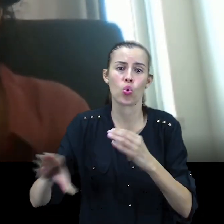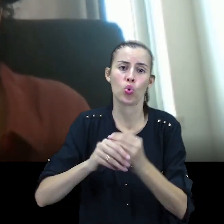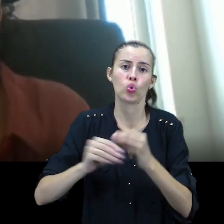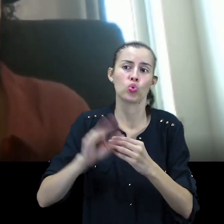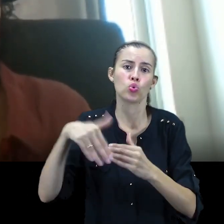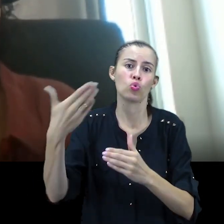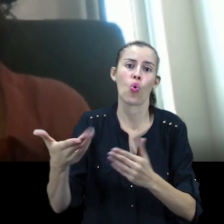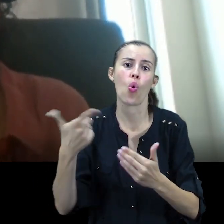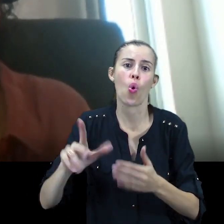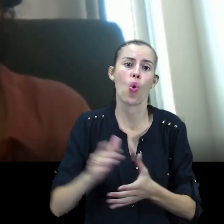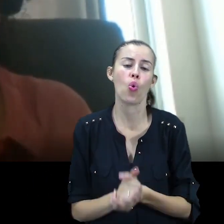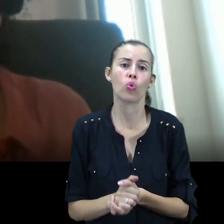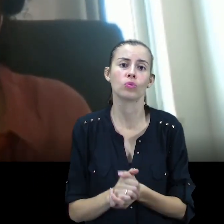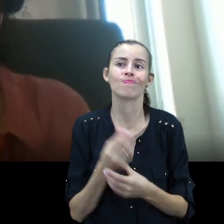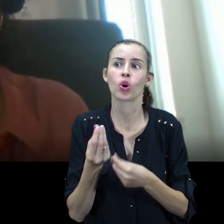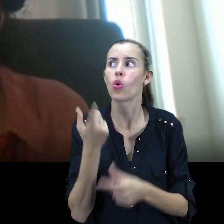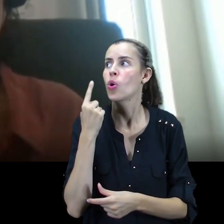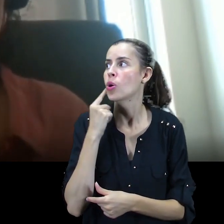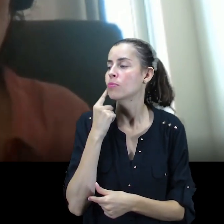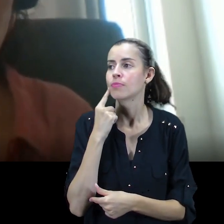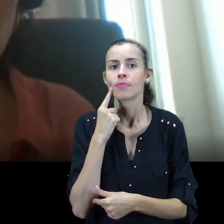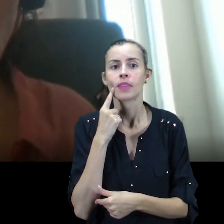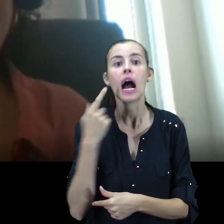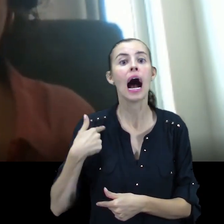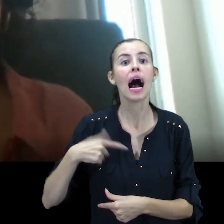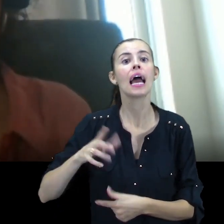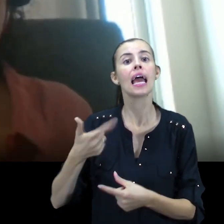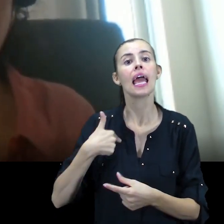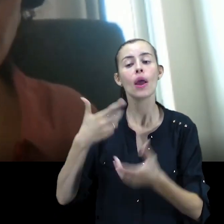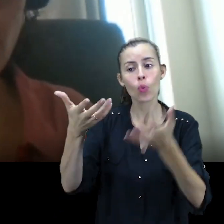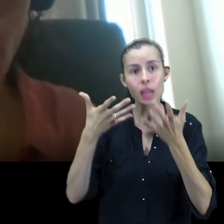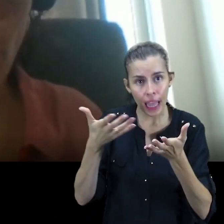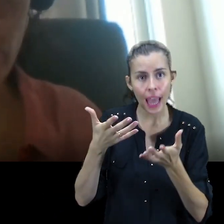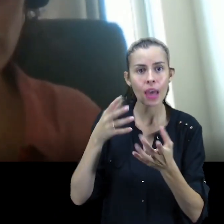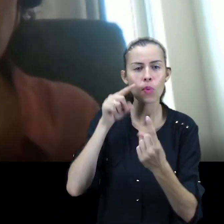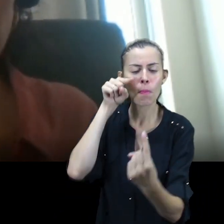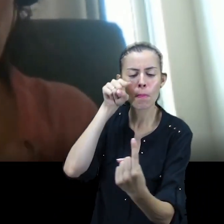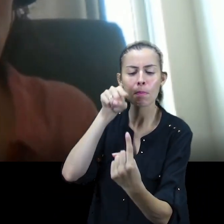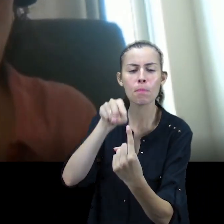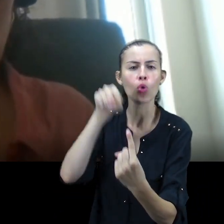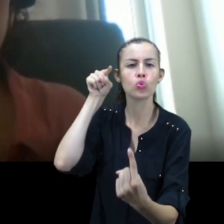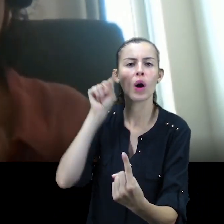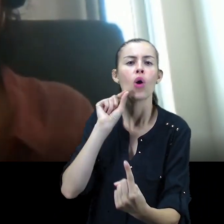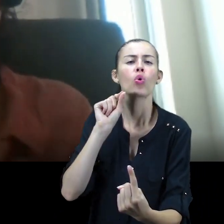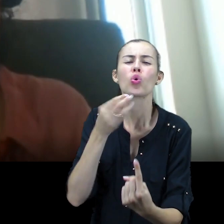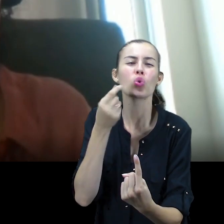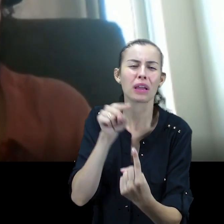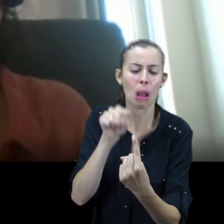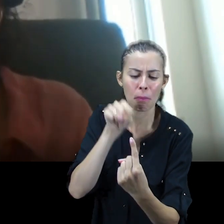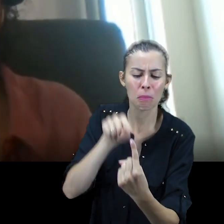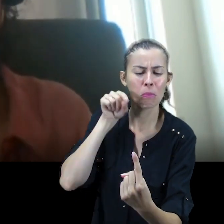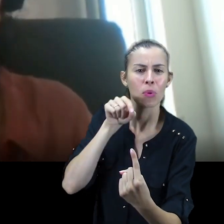Então, submete ao edital da Proeste, olha, eu vou fazer uma ação pontual de 20 horas, tal data,